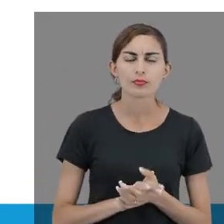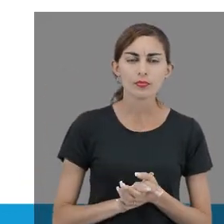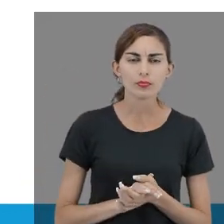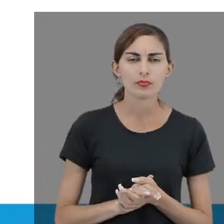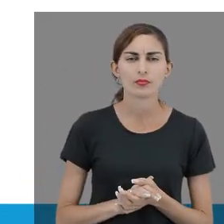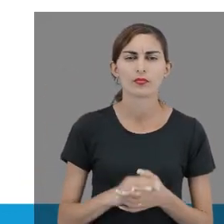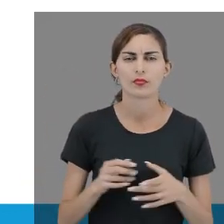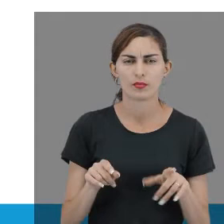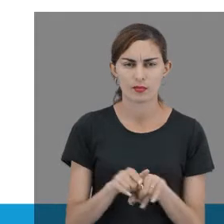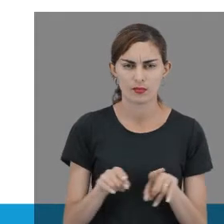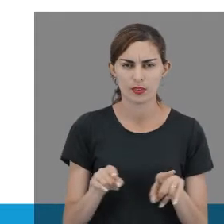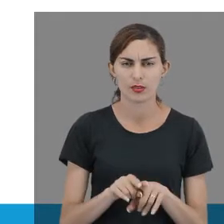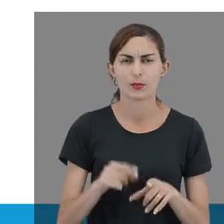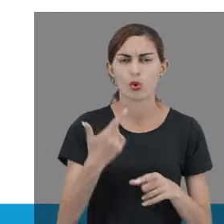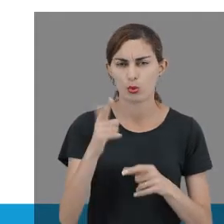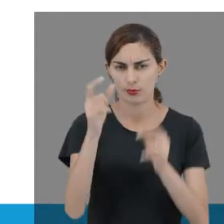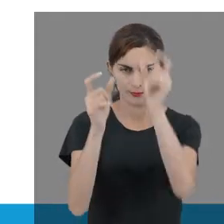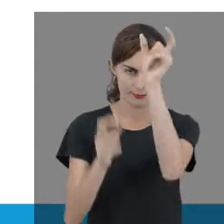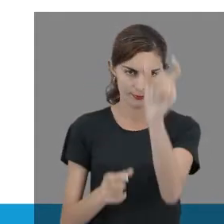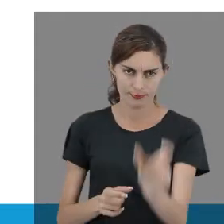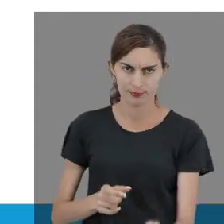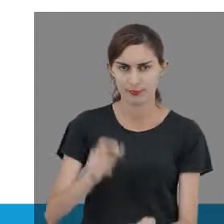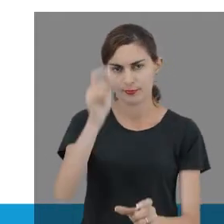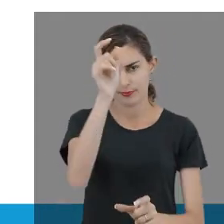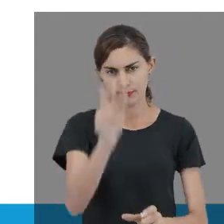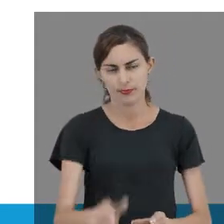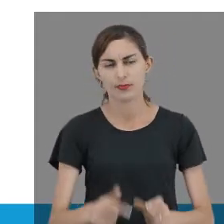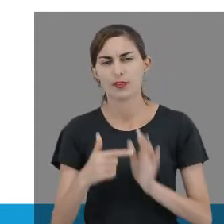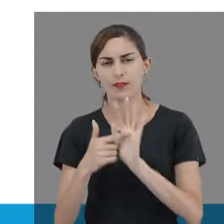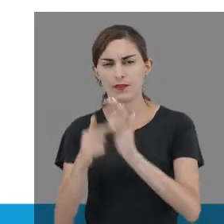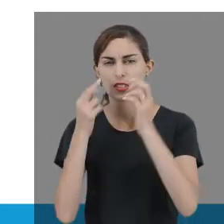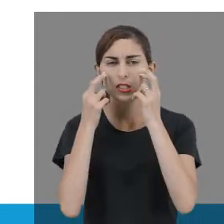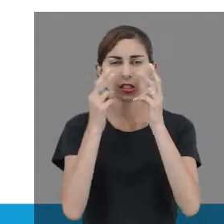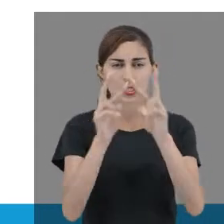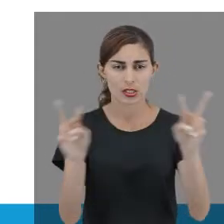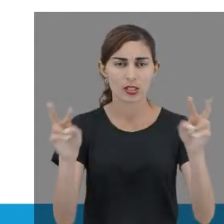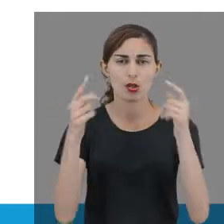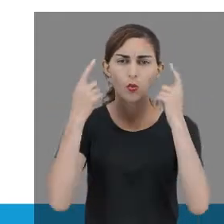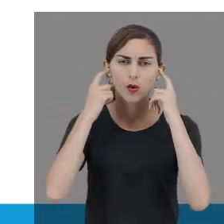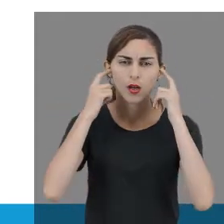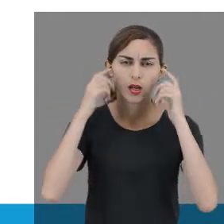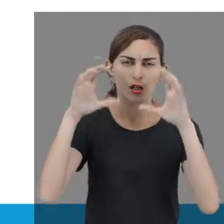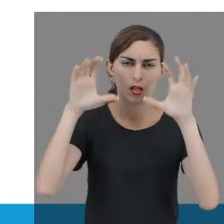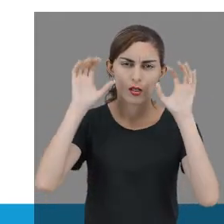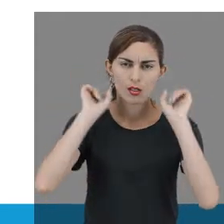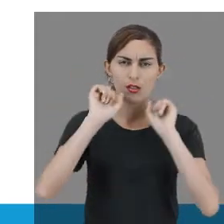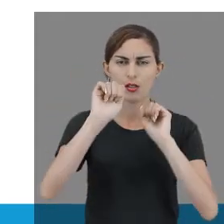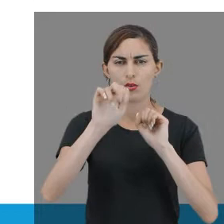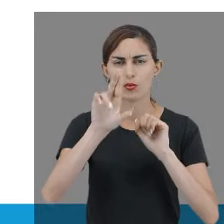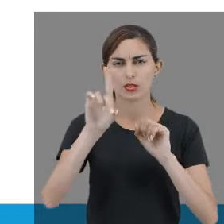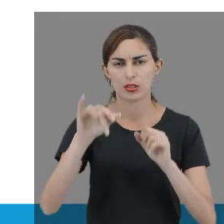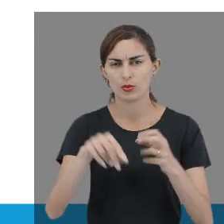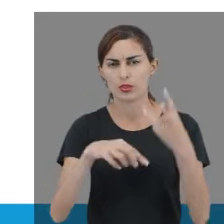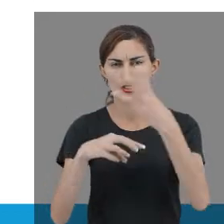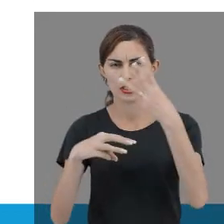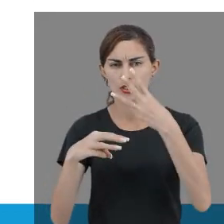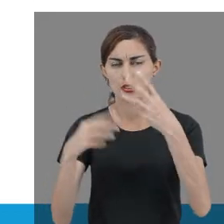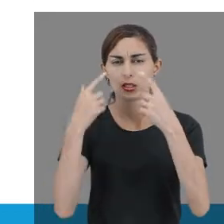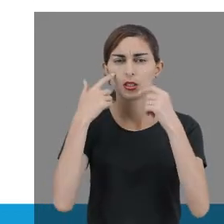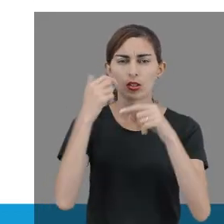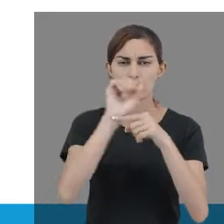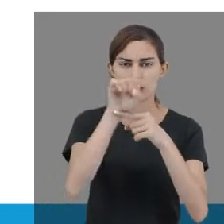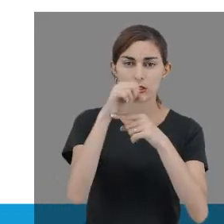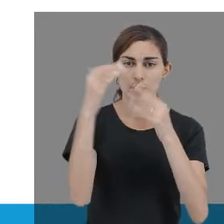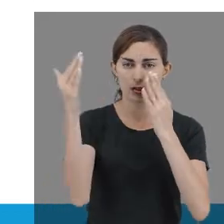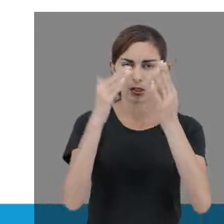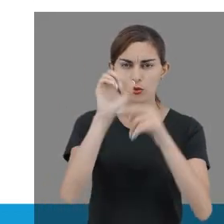achados. E na outra coluna, como vocês estão vendo, as alterações da visão e audição.